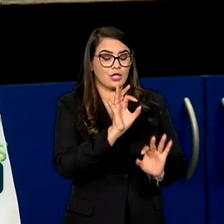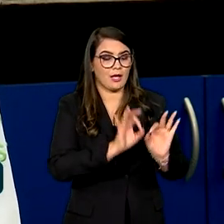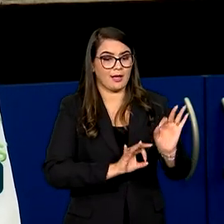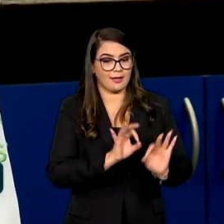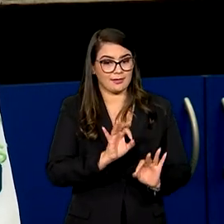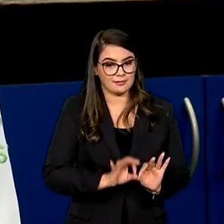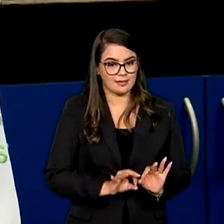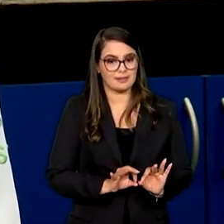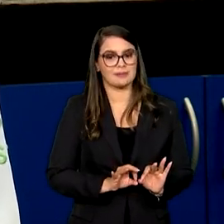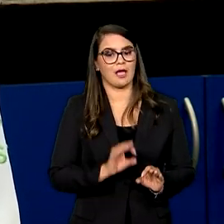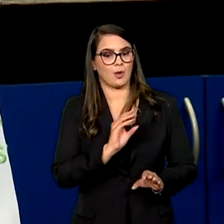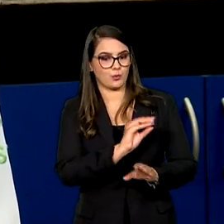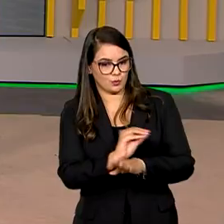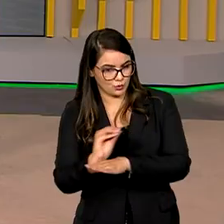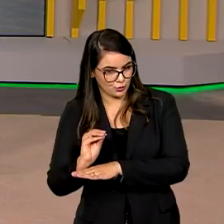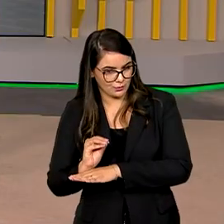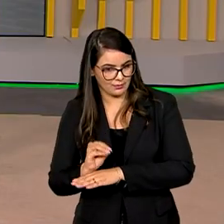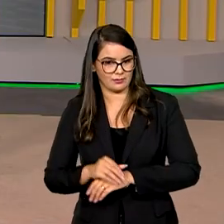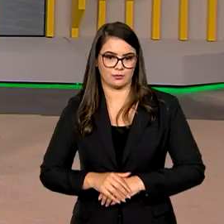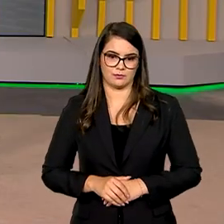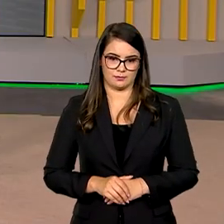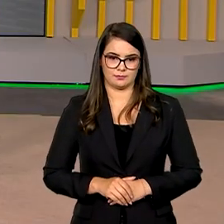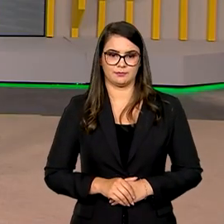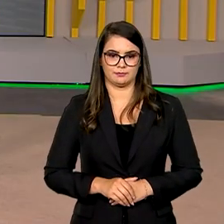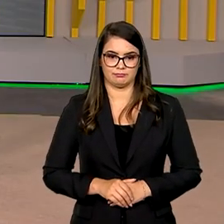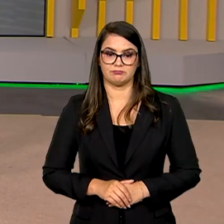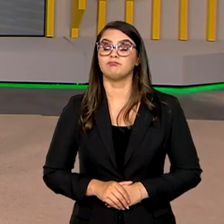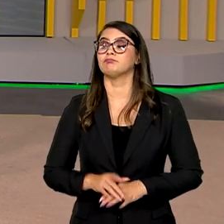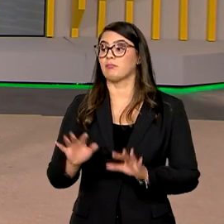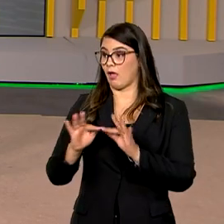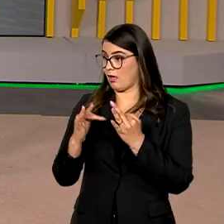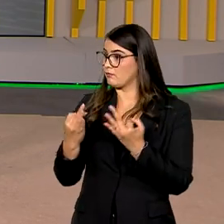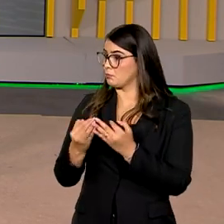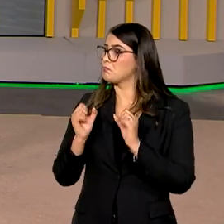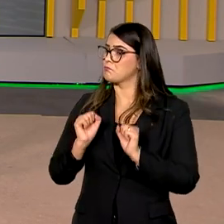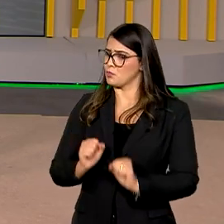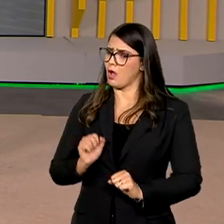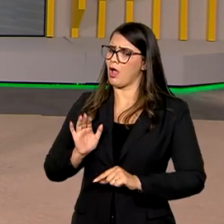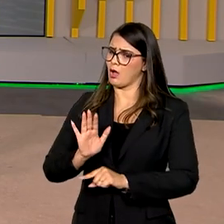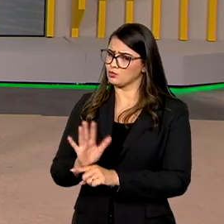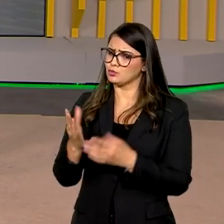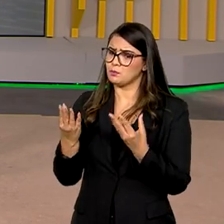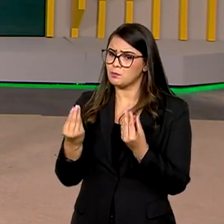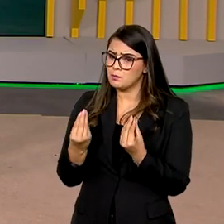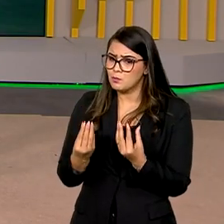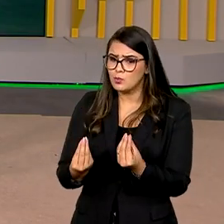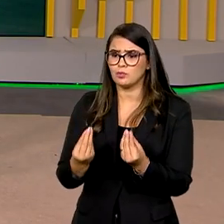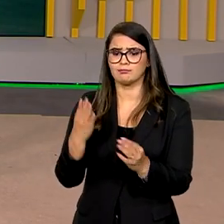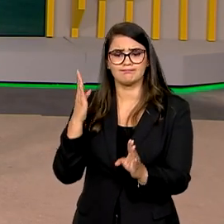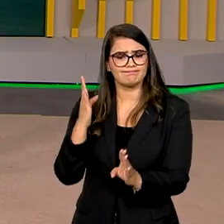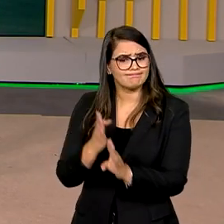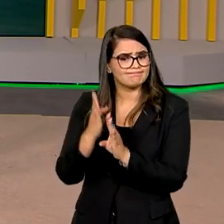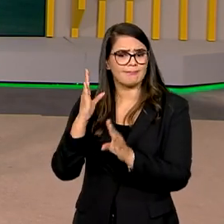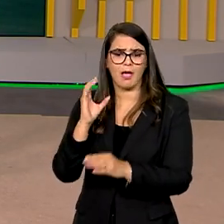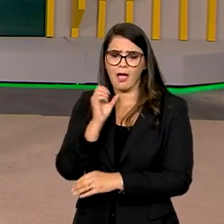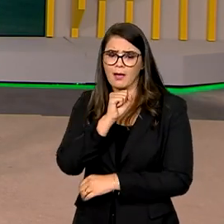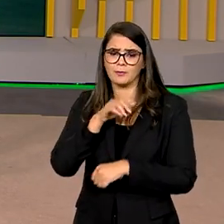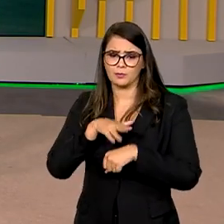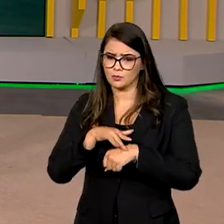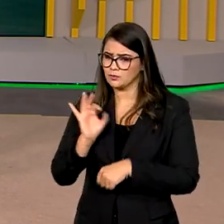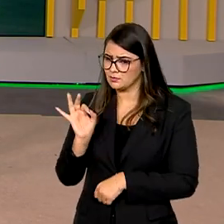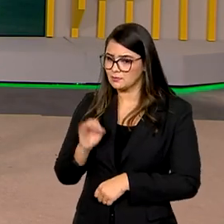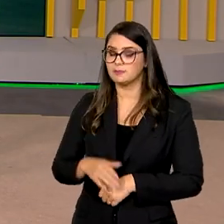organização de cuidados. E os familiares podem ajudar bastante na detecção precoce da doença, não é?